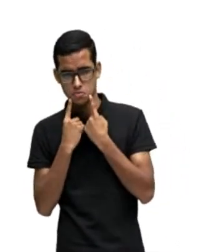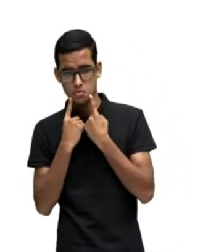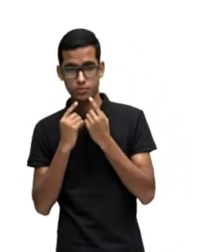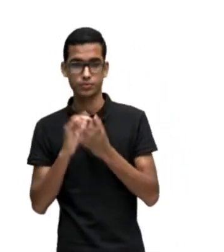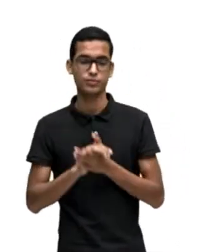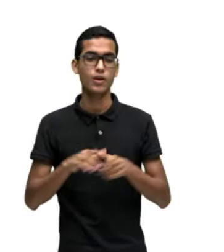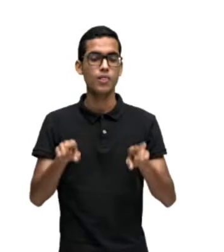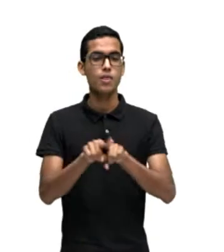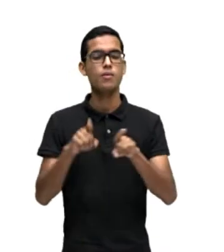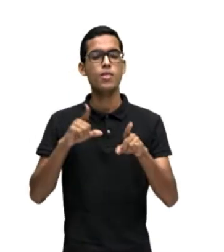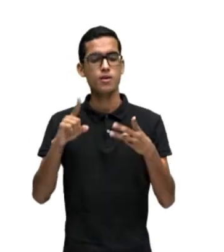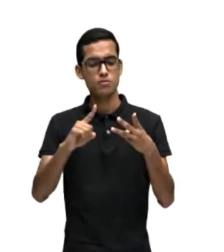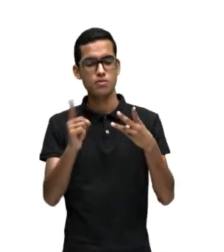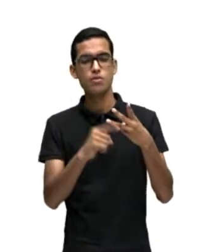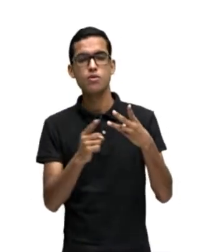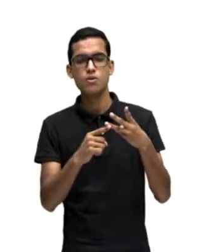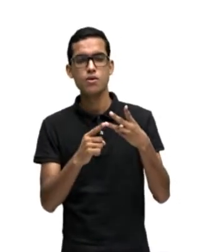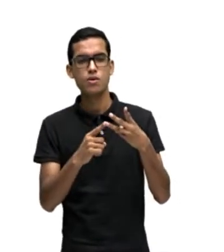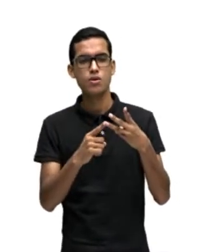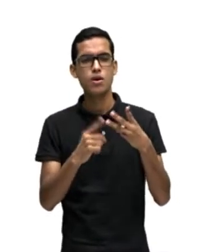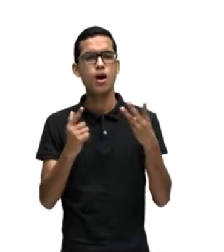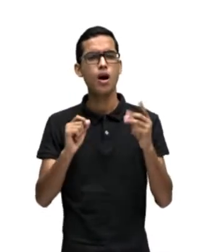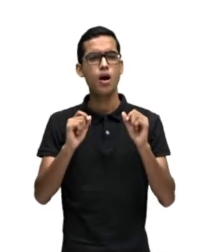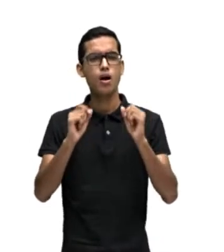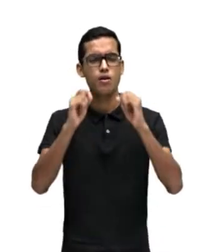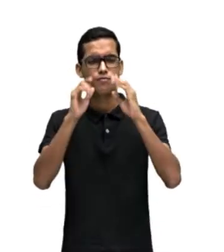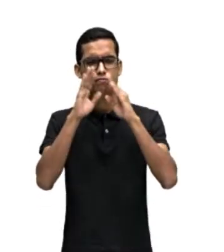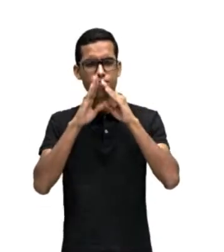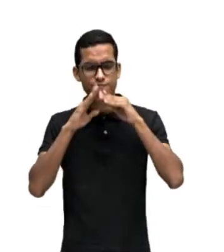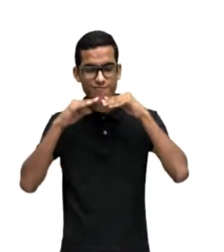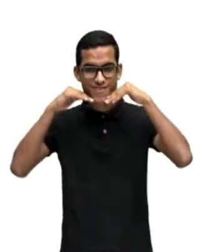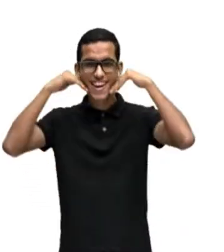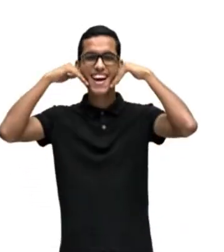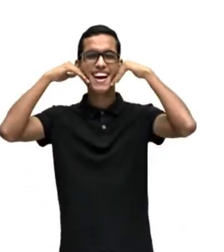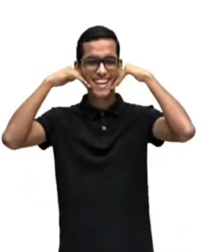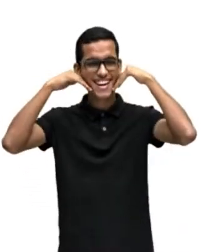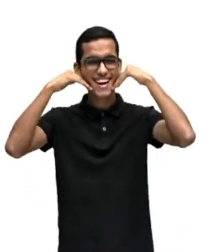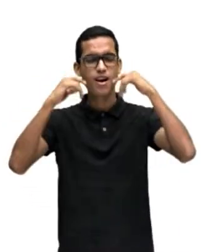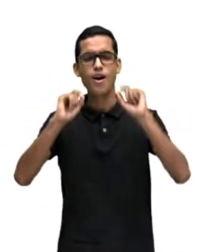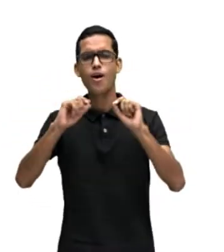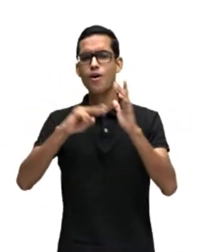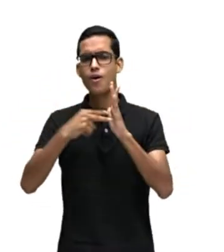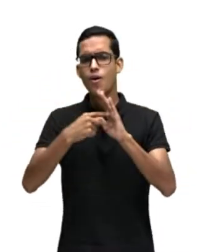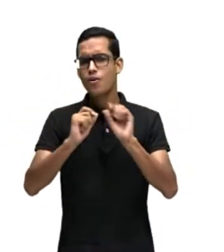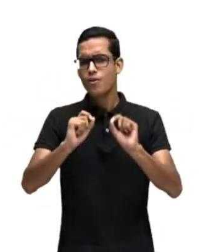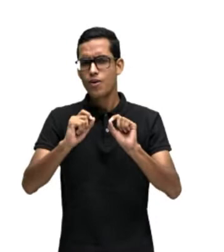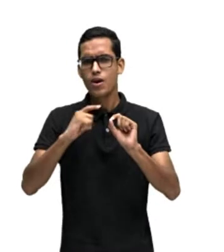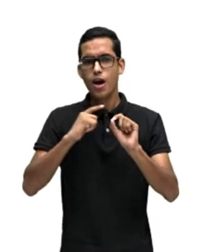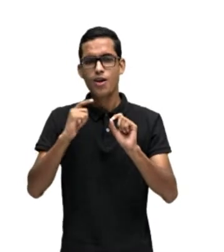é um outro gênero do teatro que normalmente a gente consegue arrancar boas